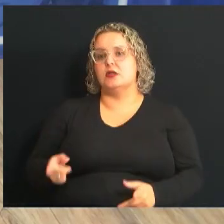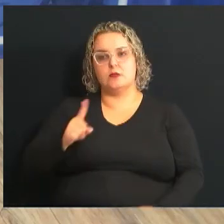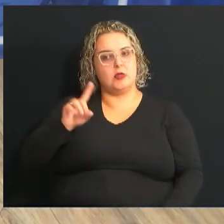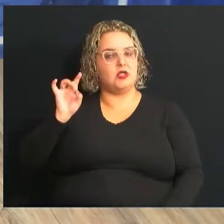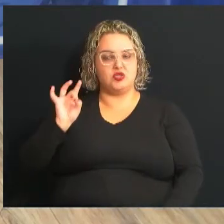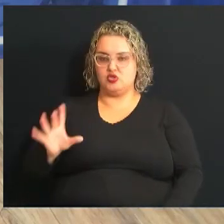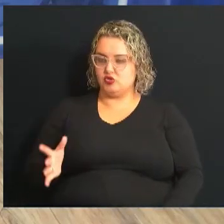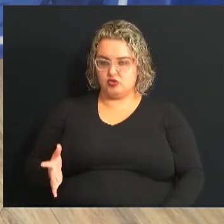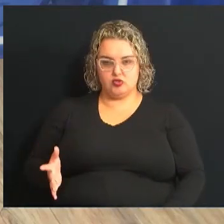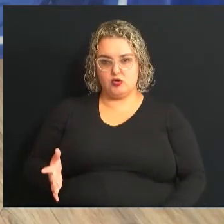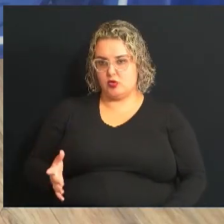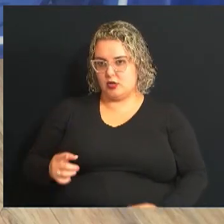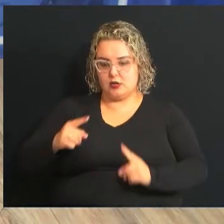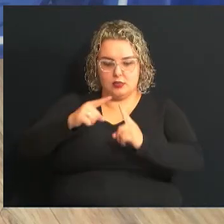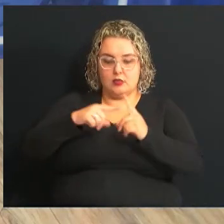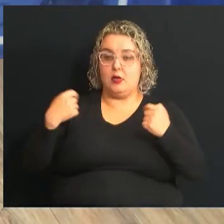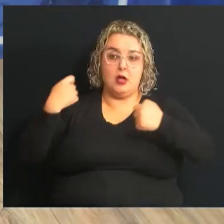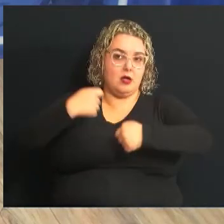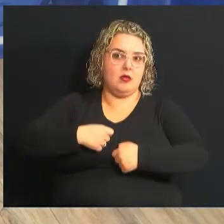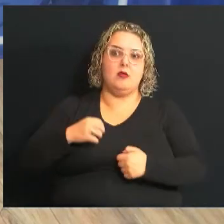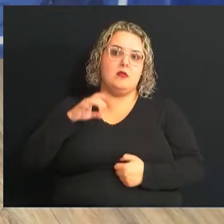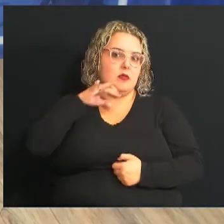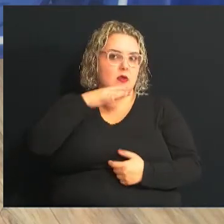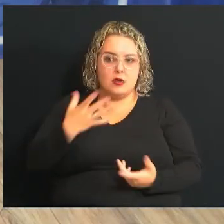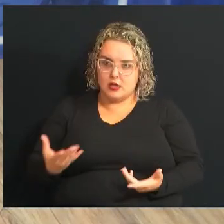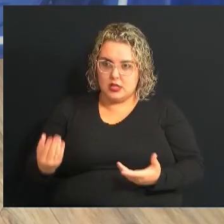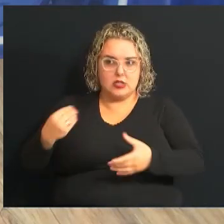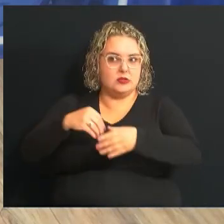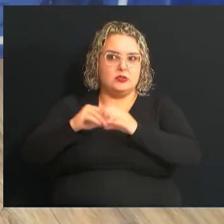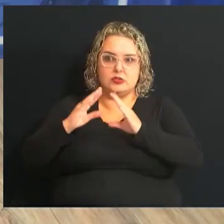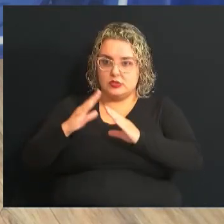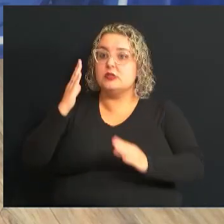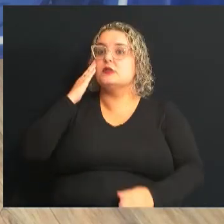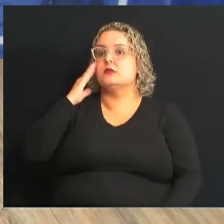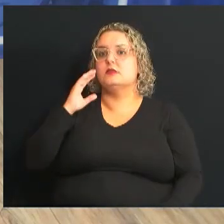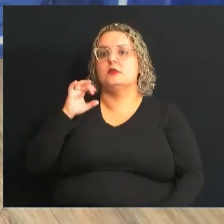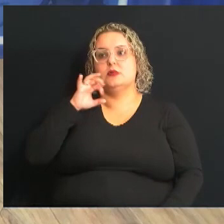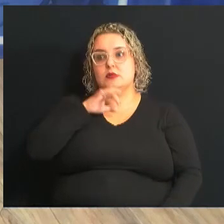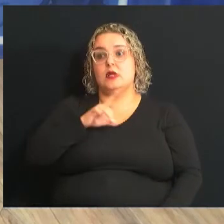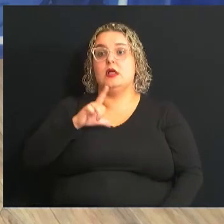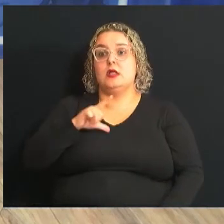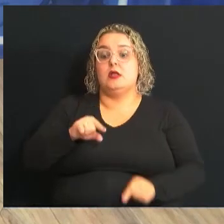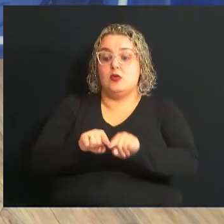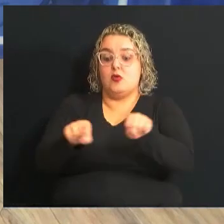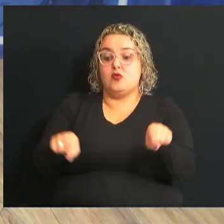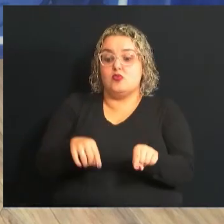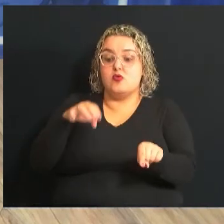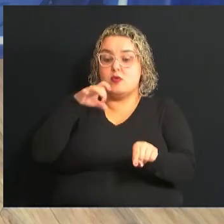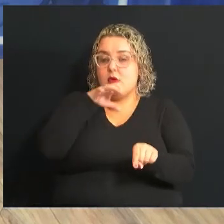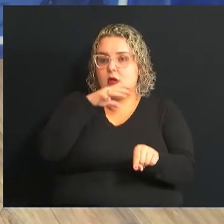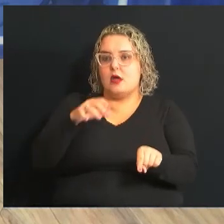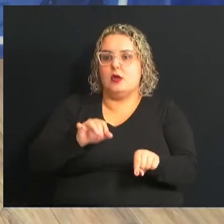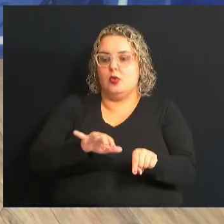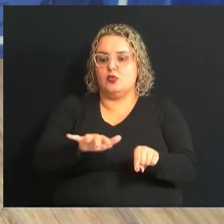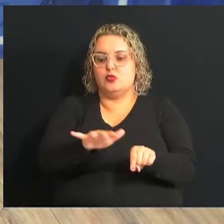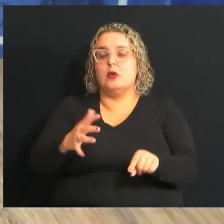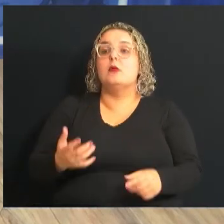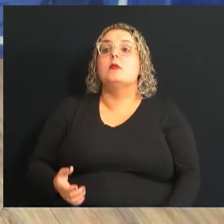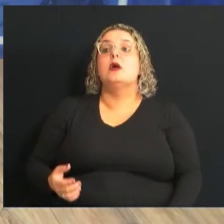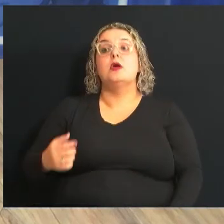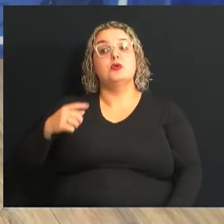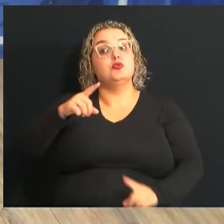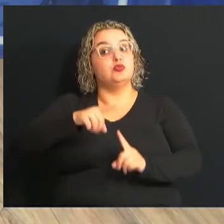temperatura, vou colocar um agasalho e vou ficar quentinho dentro de casa, a gente sabe que é quente, tem os aquecedores, mas o estilo de vida muda, né,